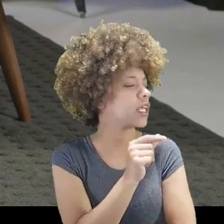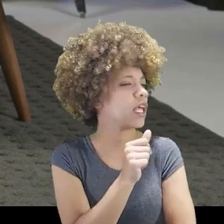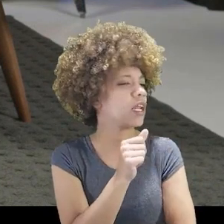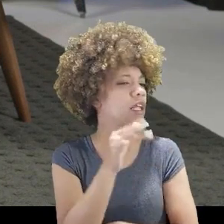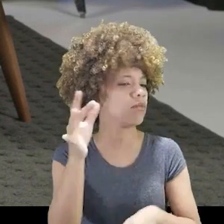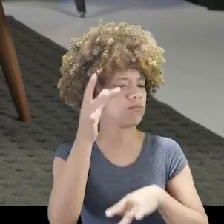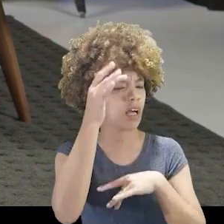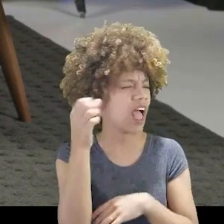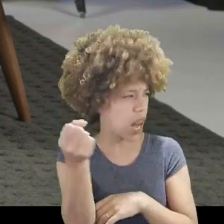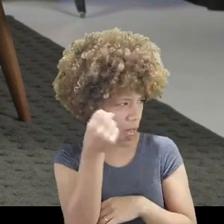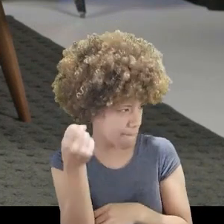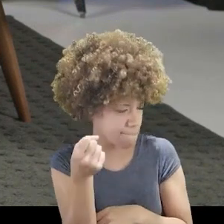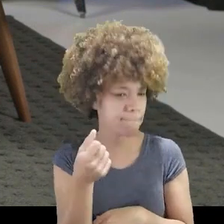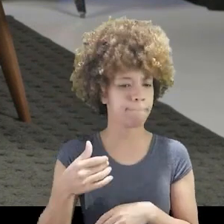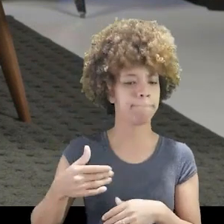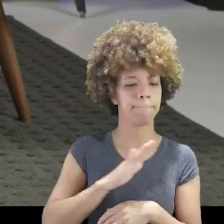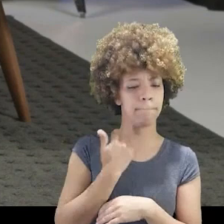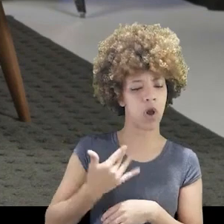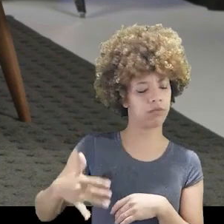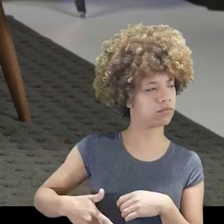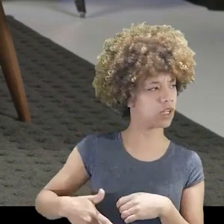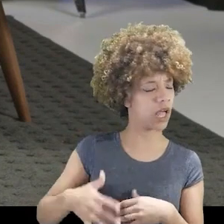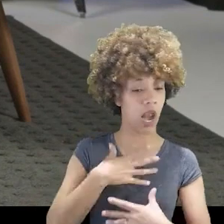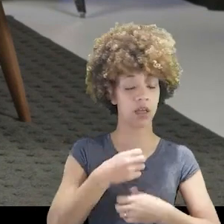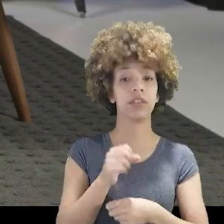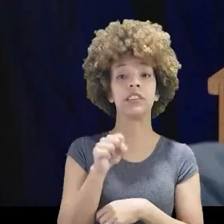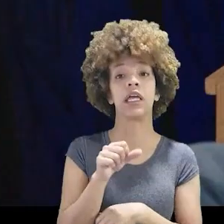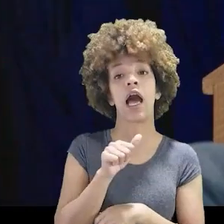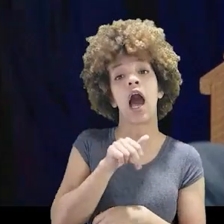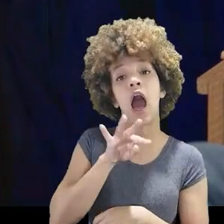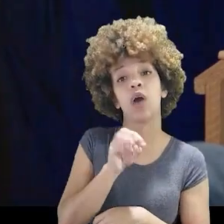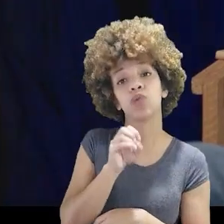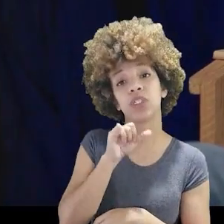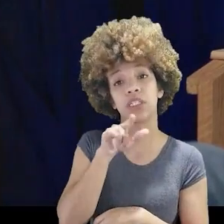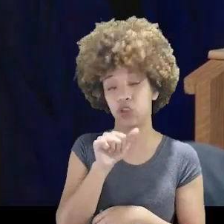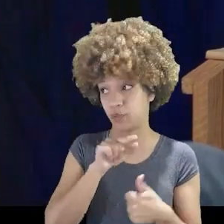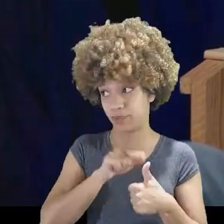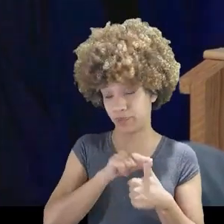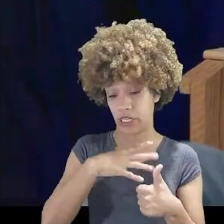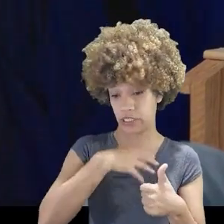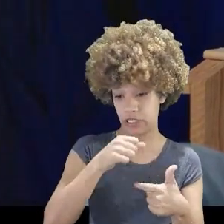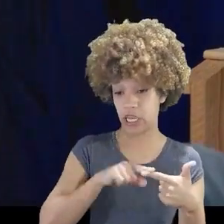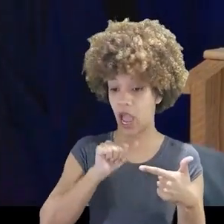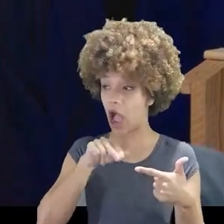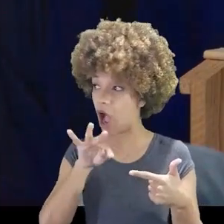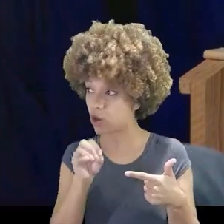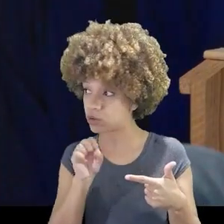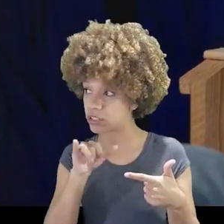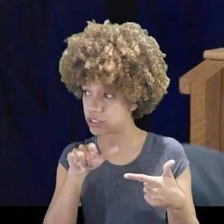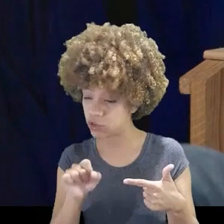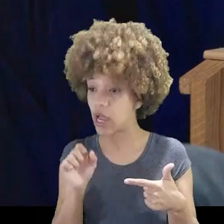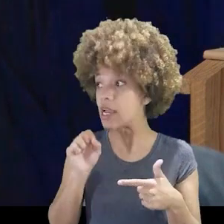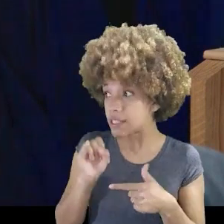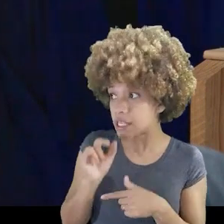desse cara bebe muito e morre de cirrose e também se matar né E se chama autocidio então tem o suicídio e o autocídio se